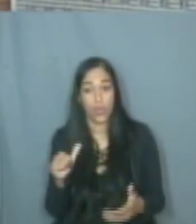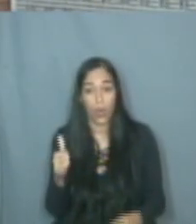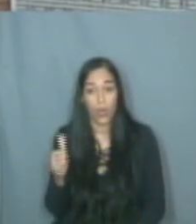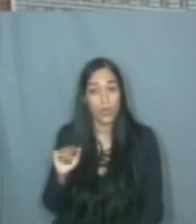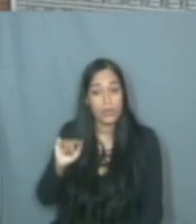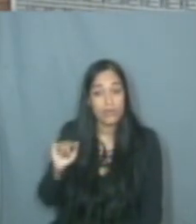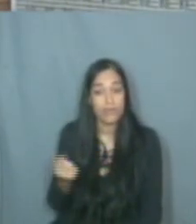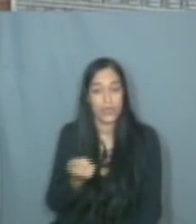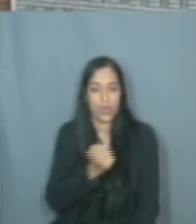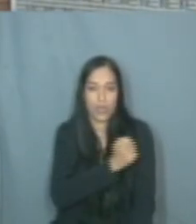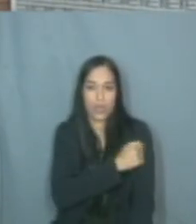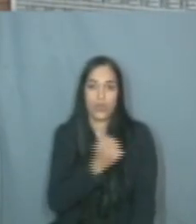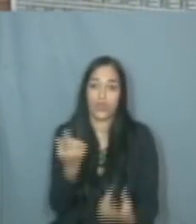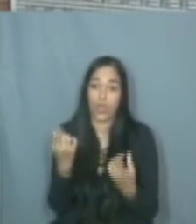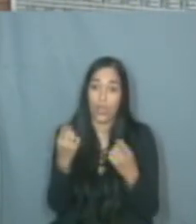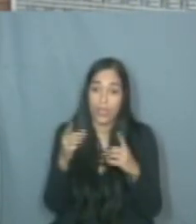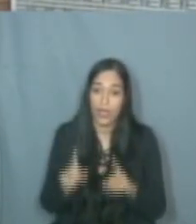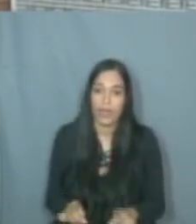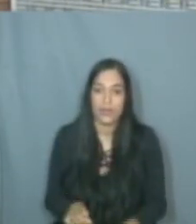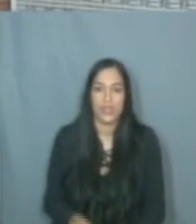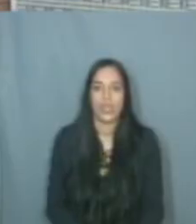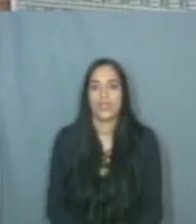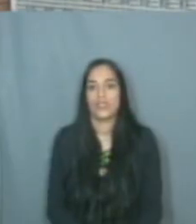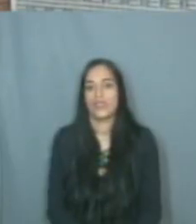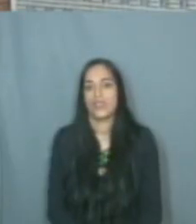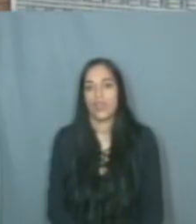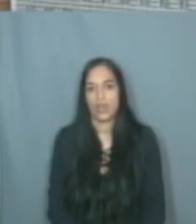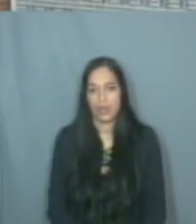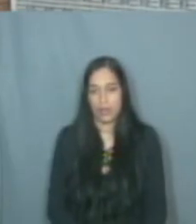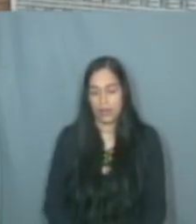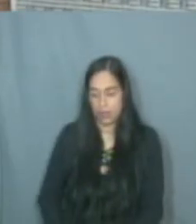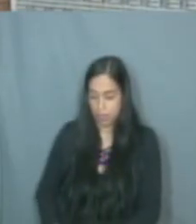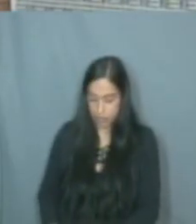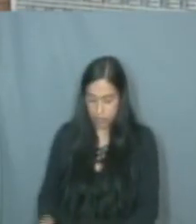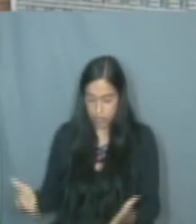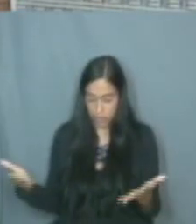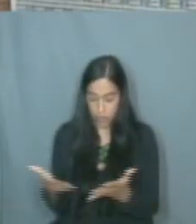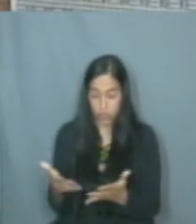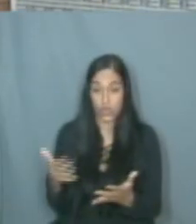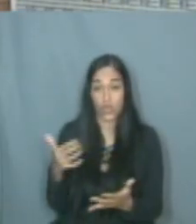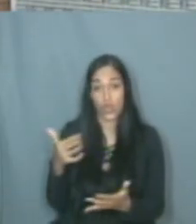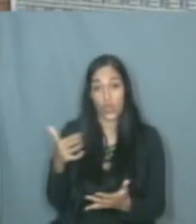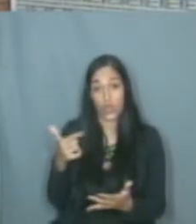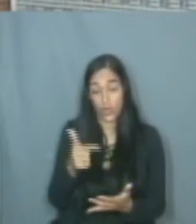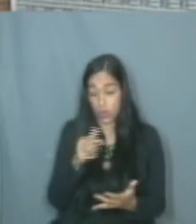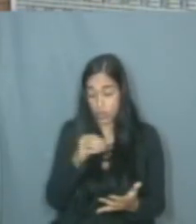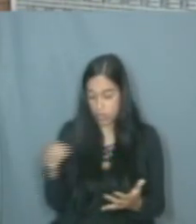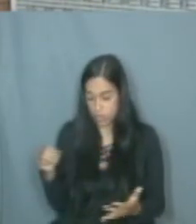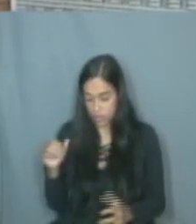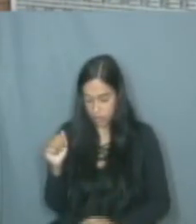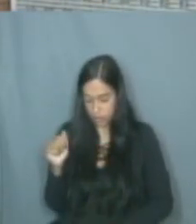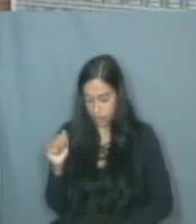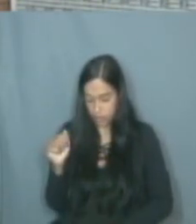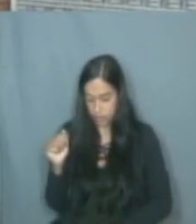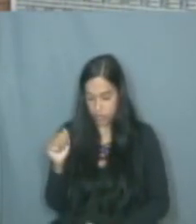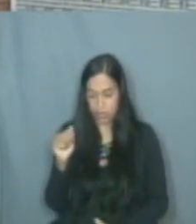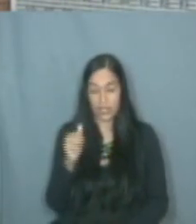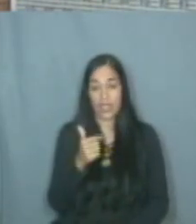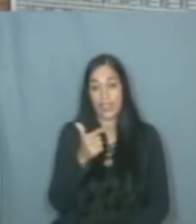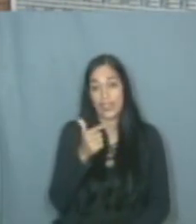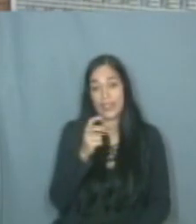estudantes com deficiência de transtorno e contamos com 200 ADEs efetivos e pouco mais de 500